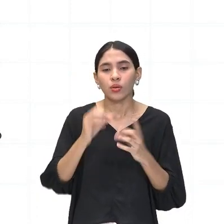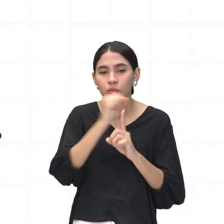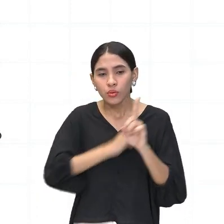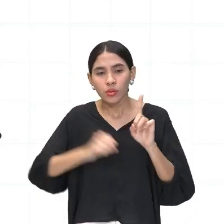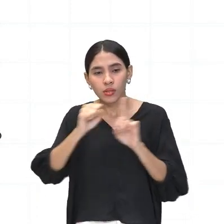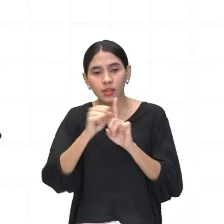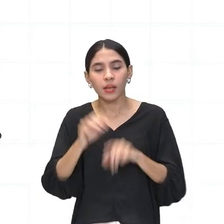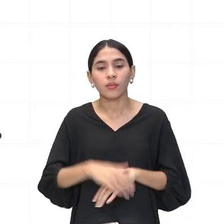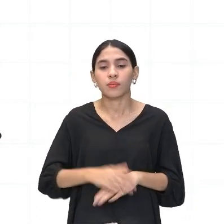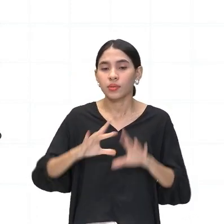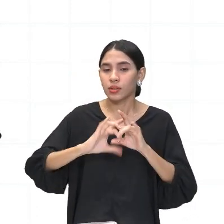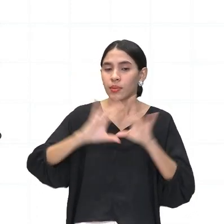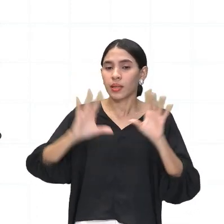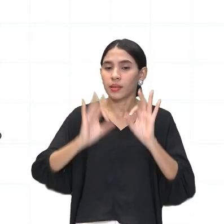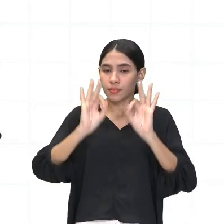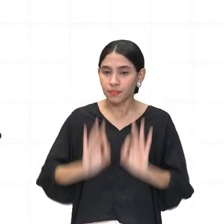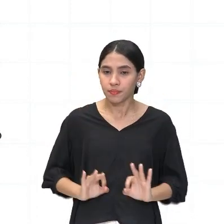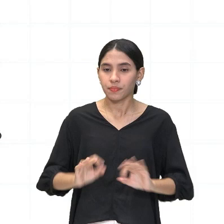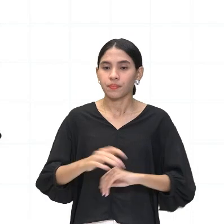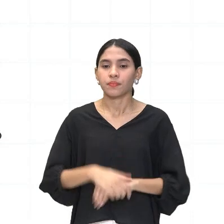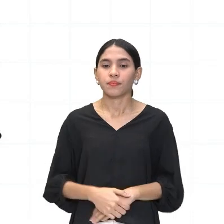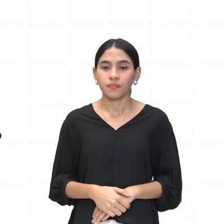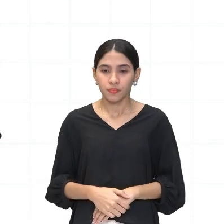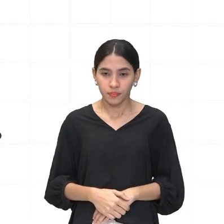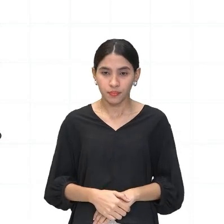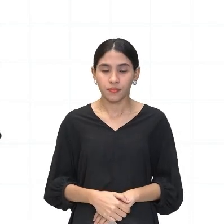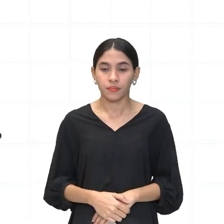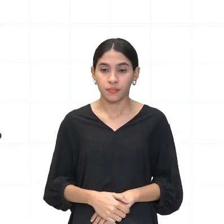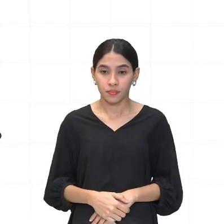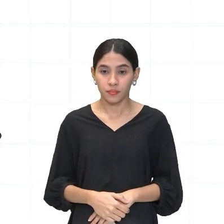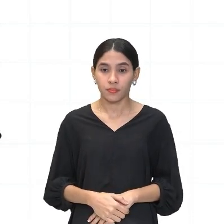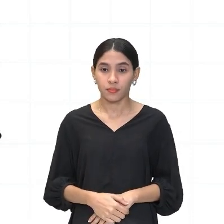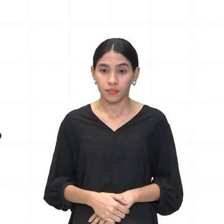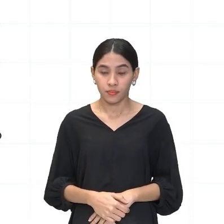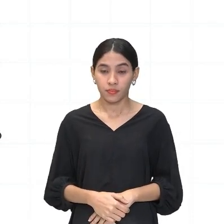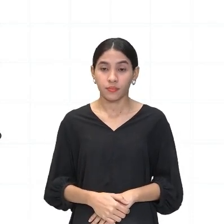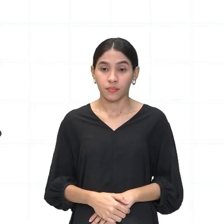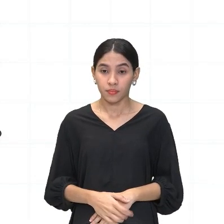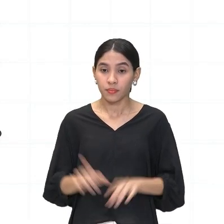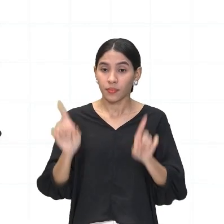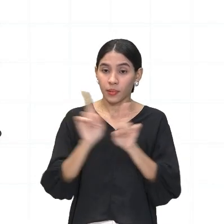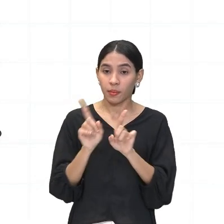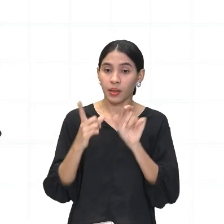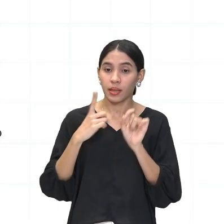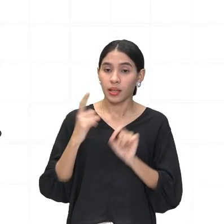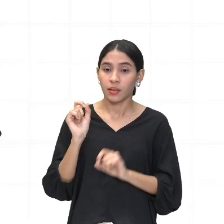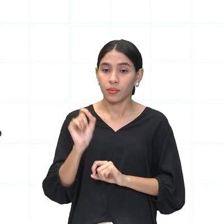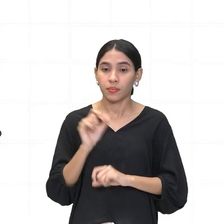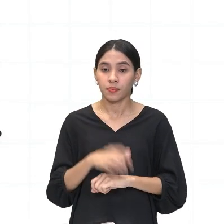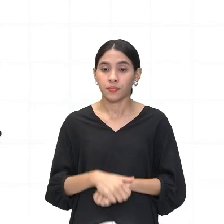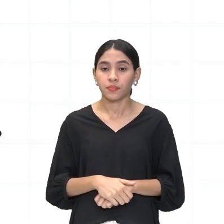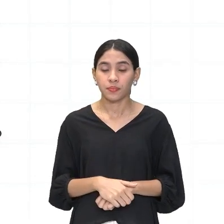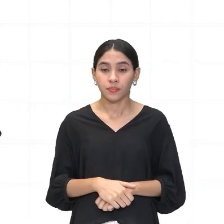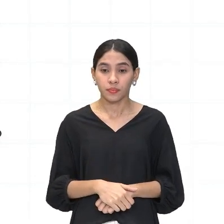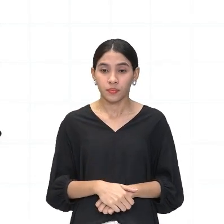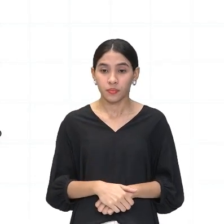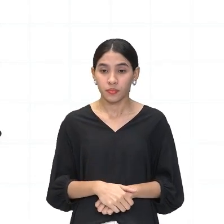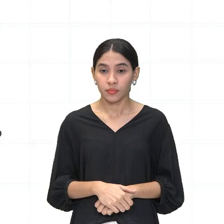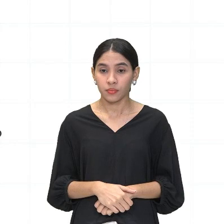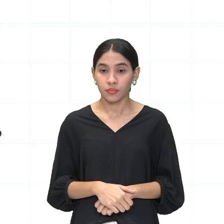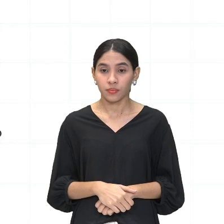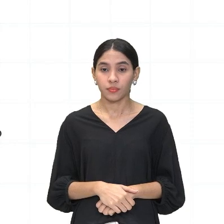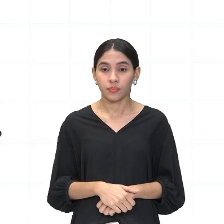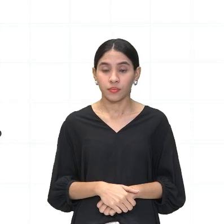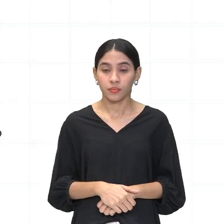e dignidade. Ainda dentro deste artigo, temos mais uma observação, que é um parágrafo, né?